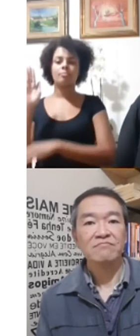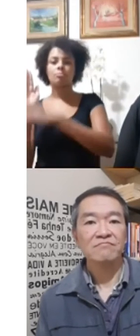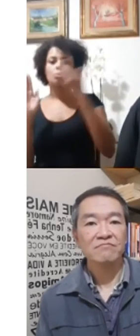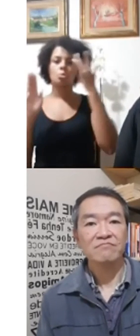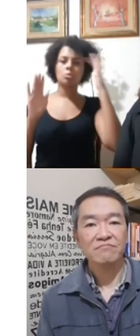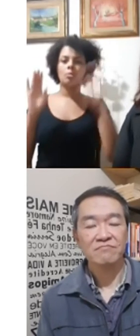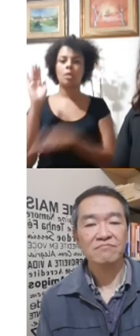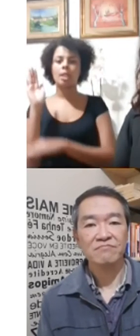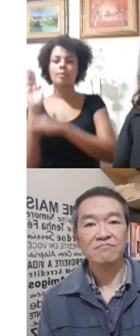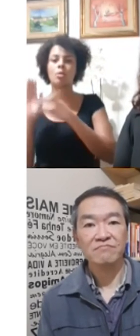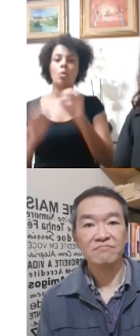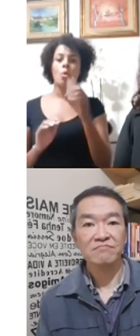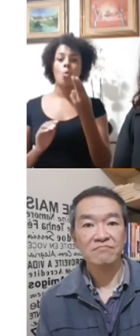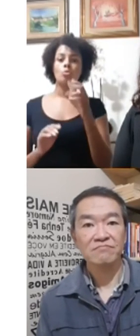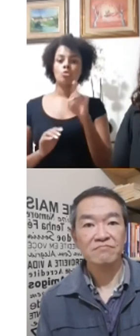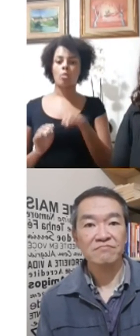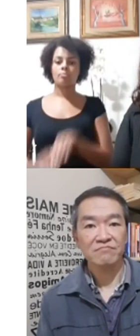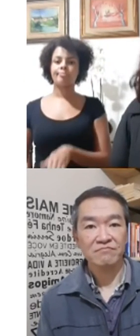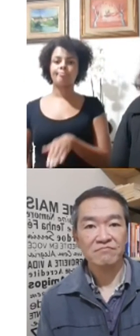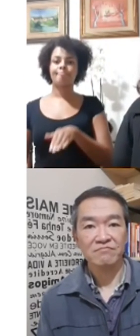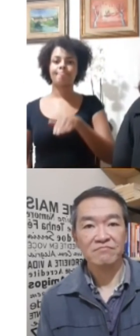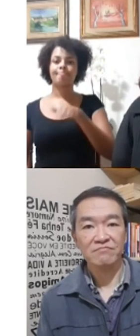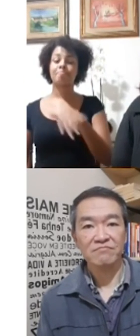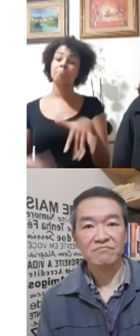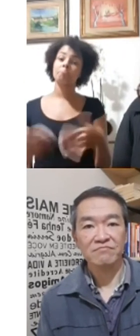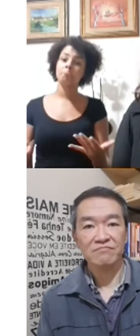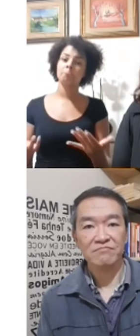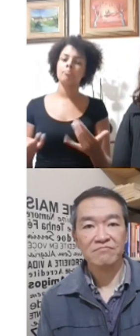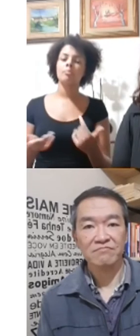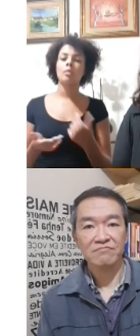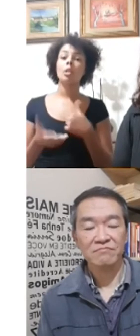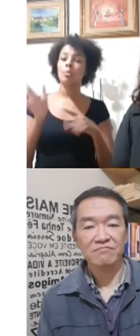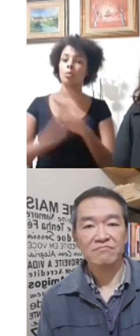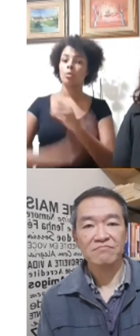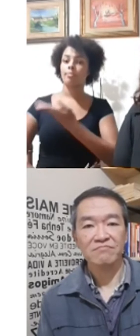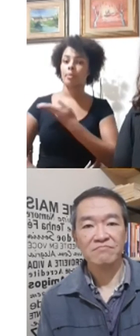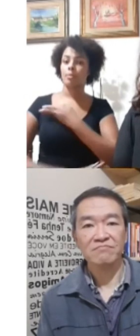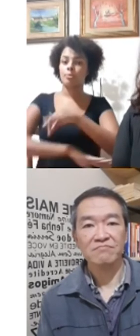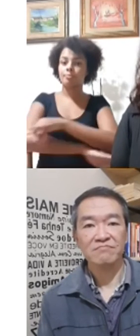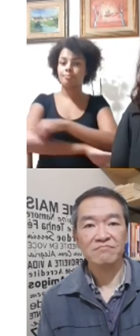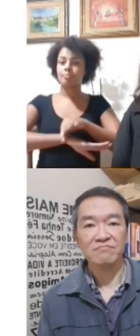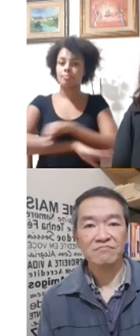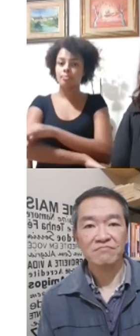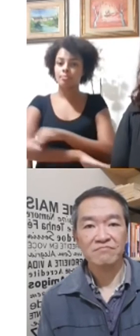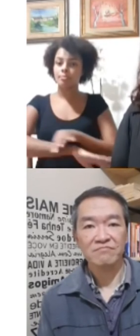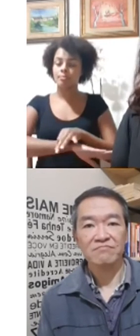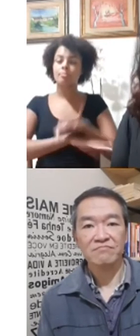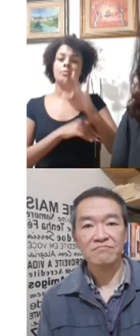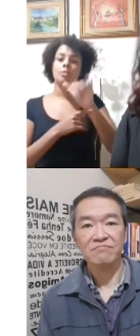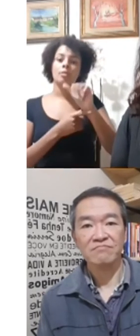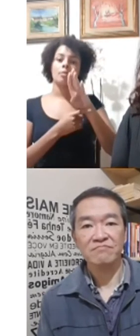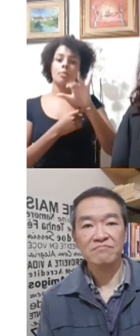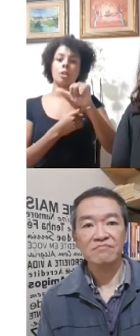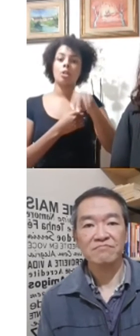se seria elevador ou prancha elevatória. E aí eu fui pedir ajuda, né, para um amigo, é o Fabiano Teixeira, da Argos